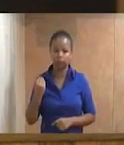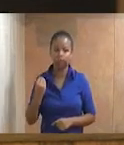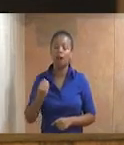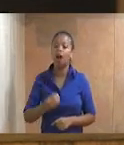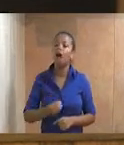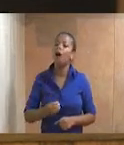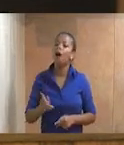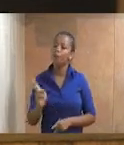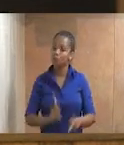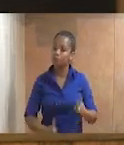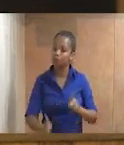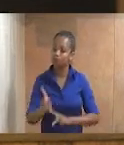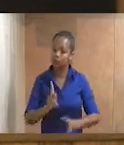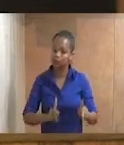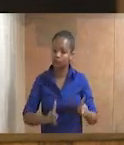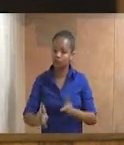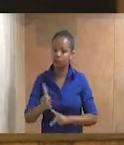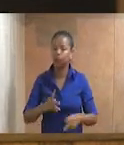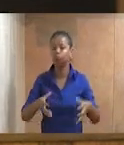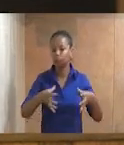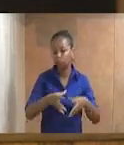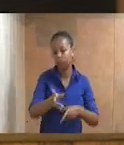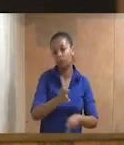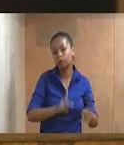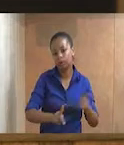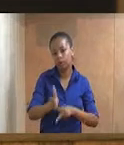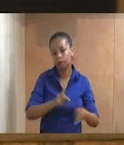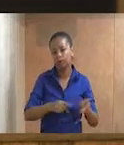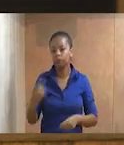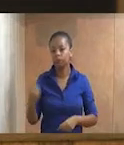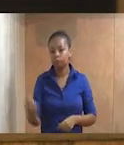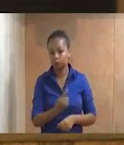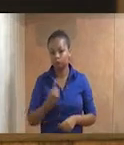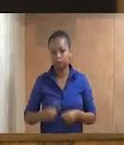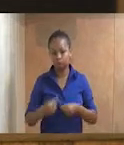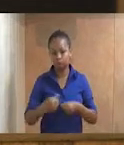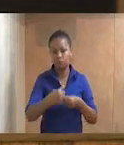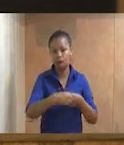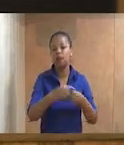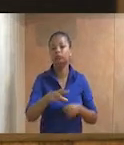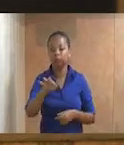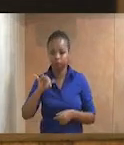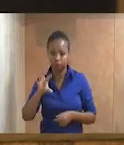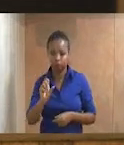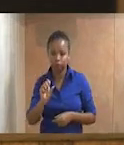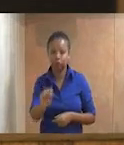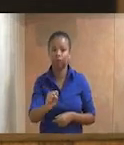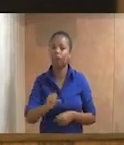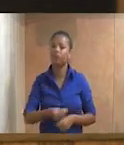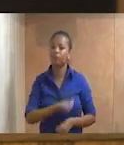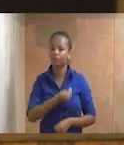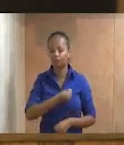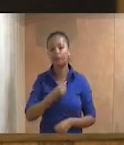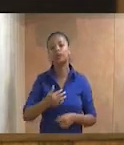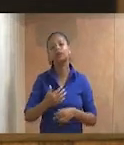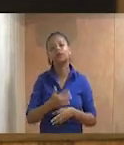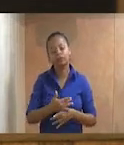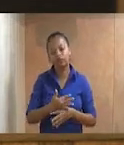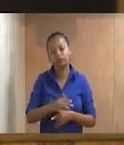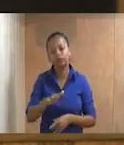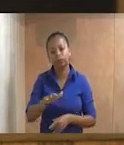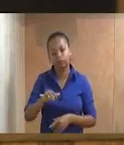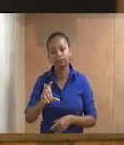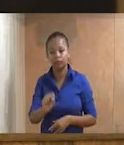população, uma parcela da população do nosso município, são 3 mil índios que vivem aqui na nossa cidade, e que possamos aqui